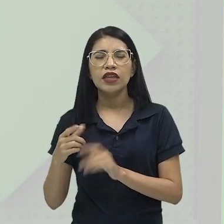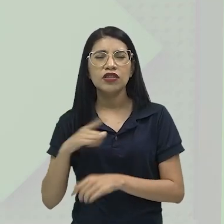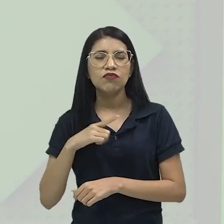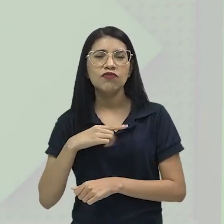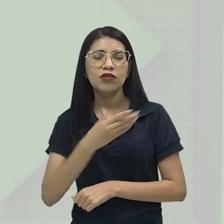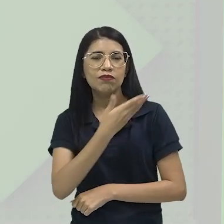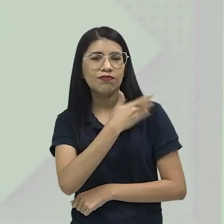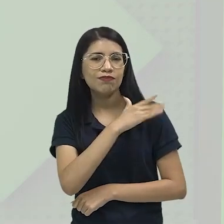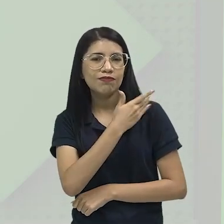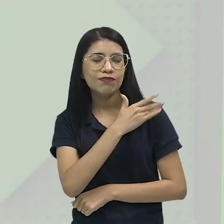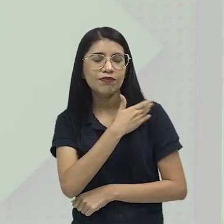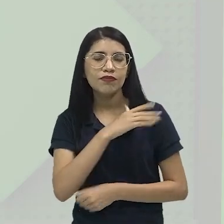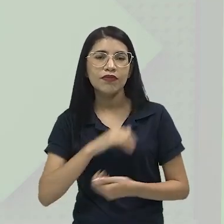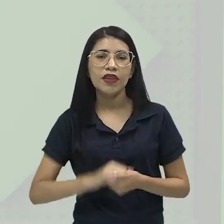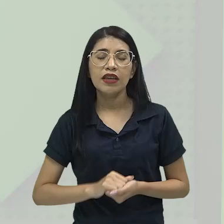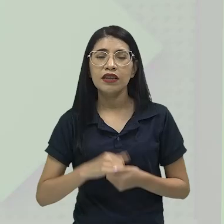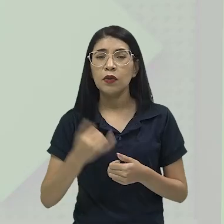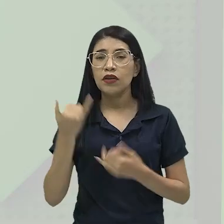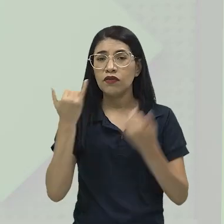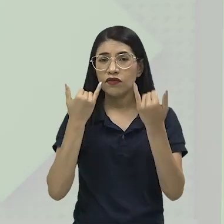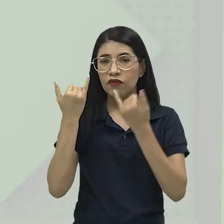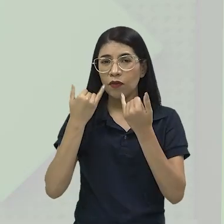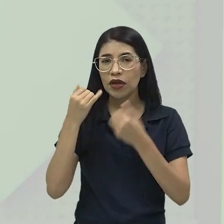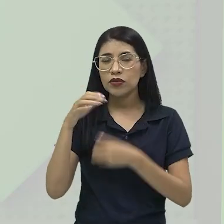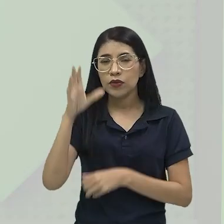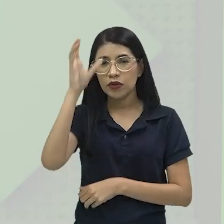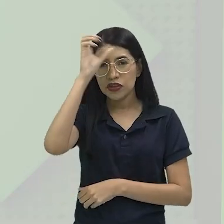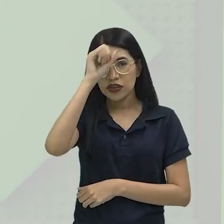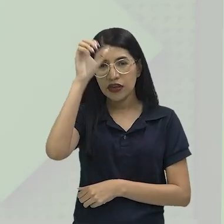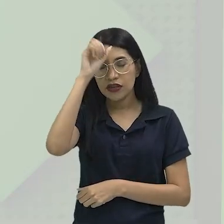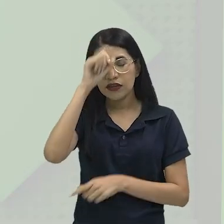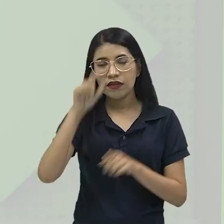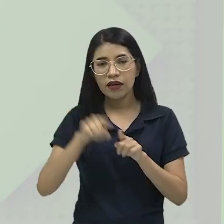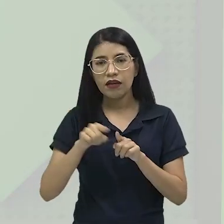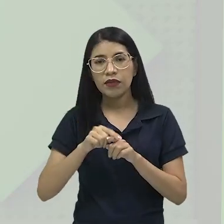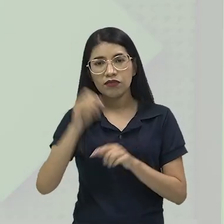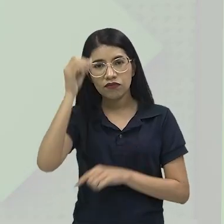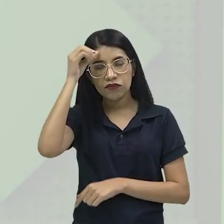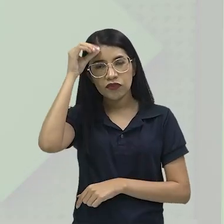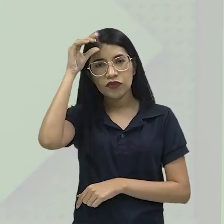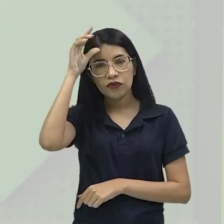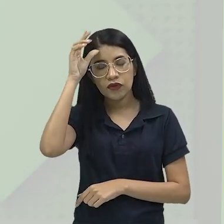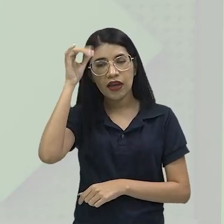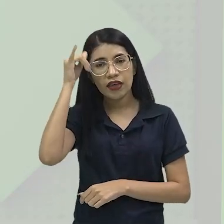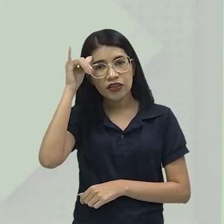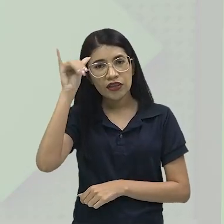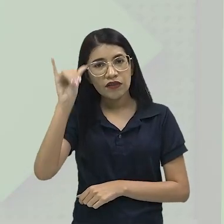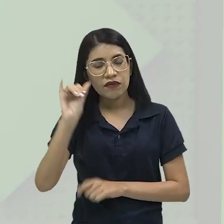né? Então, quanto mais informação a gente tem, mais conhecimento a gente tem, a gente